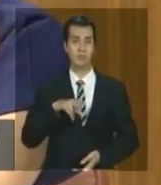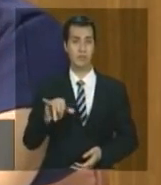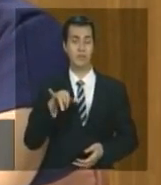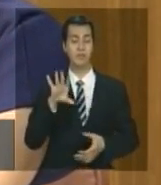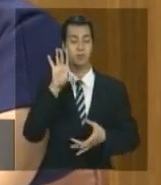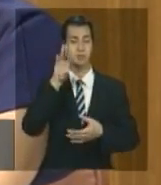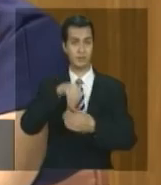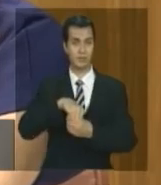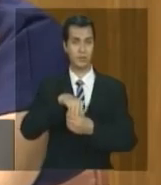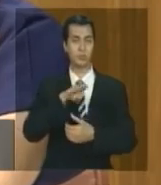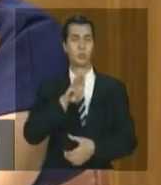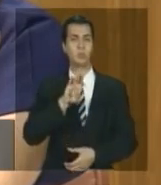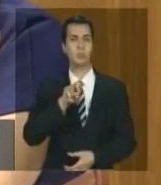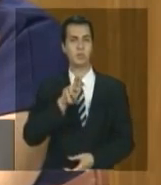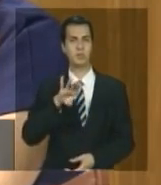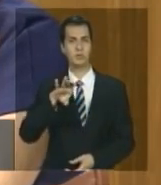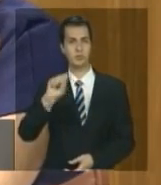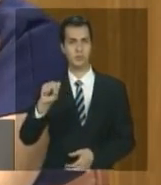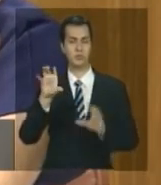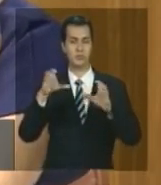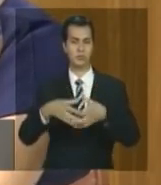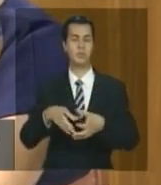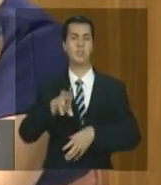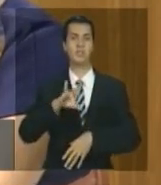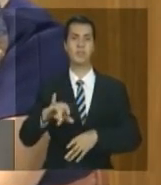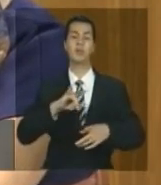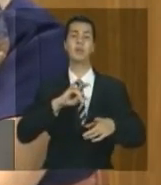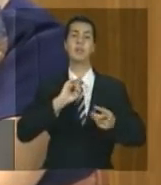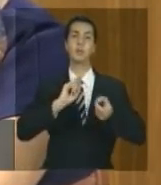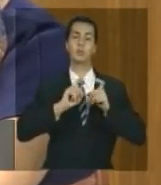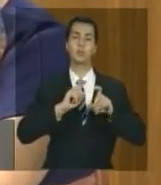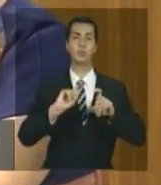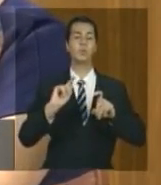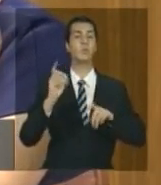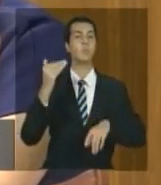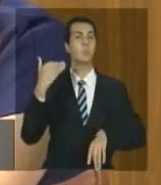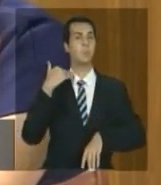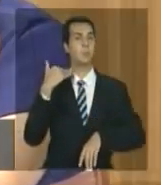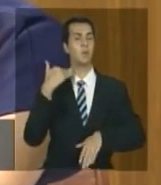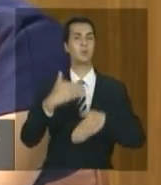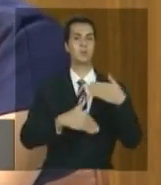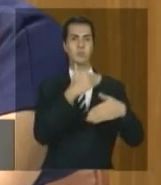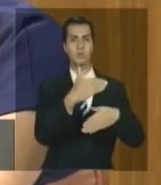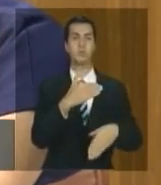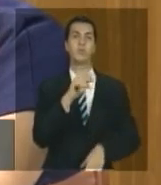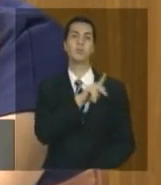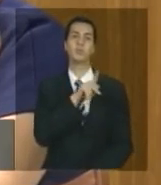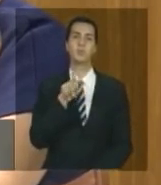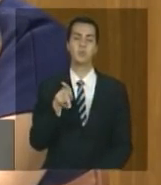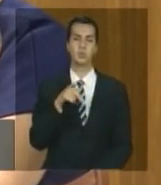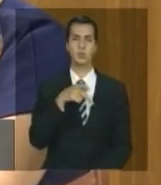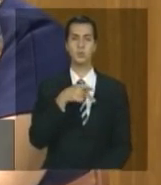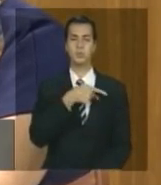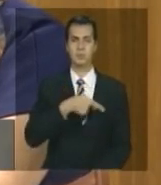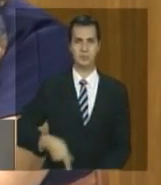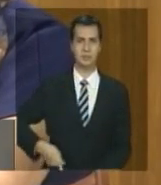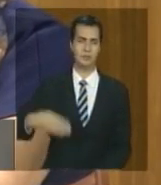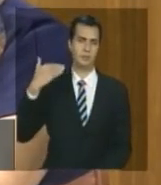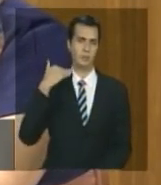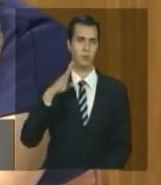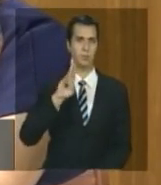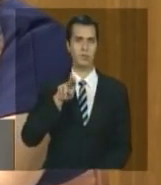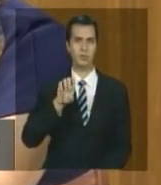é nova reunião dos presidentes de bancos de desenvolvimento. O professor Luciano Coutinho deverá participar